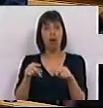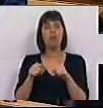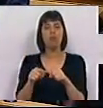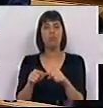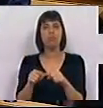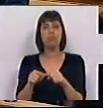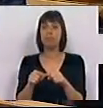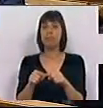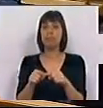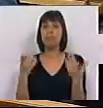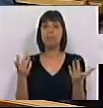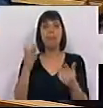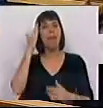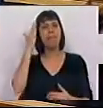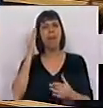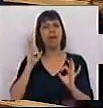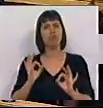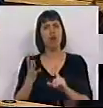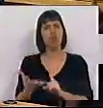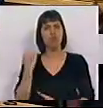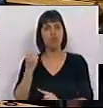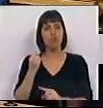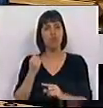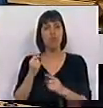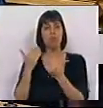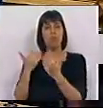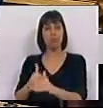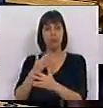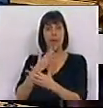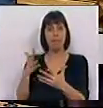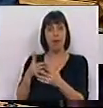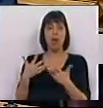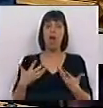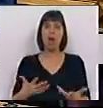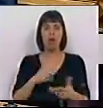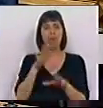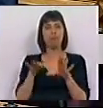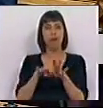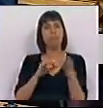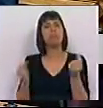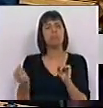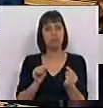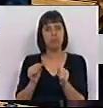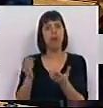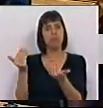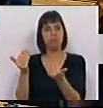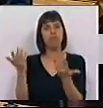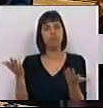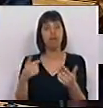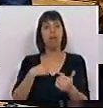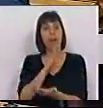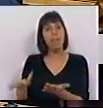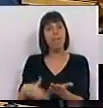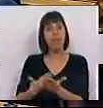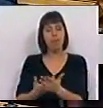e, com o mérito já conseguido de condicionar a maioria, desta vez participar no debate. A nossa